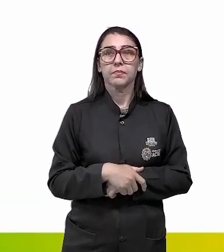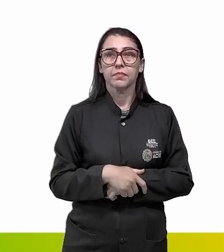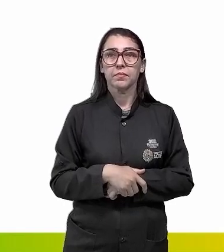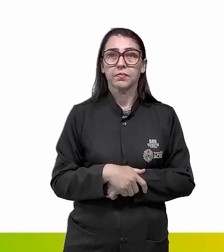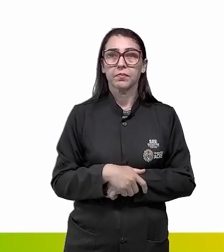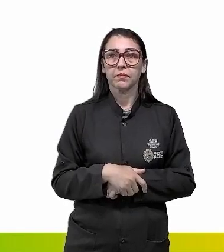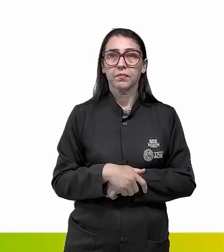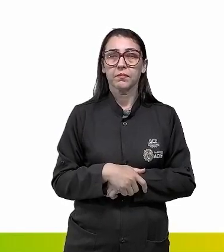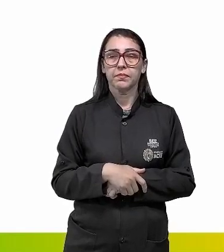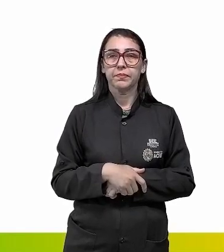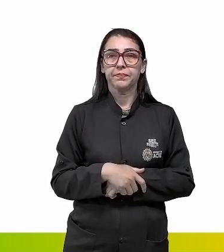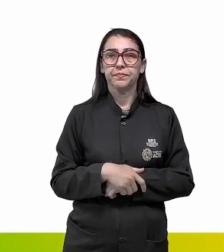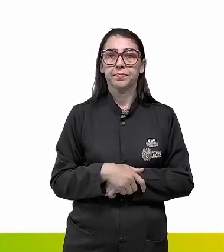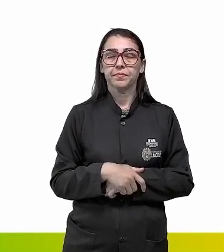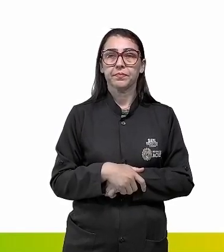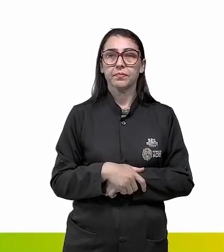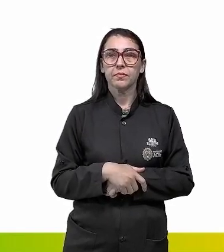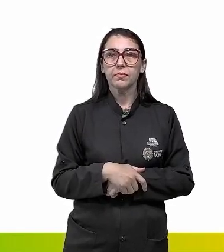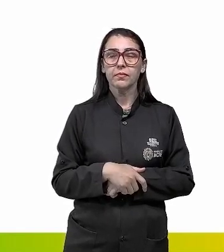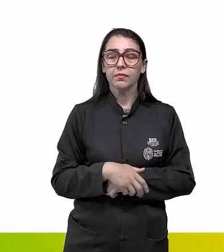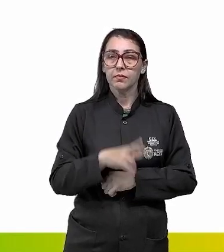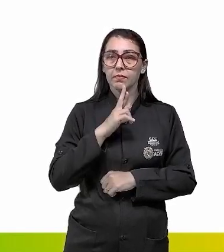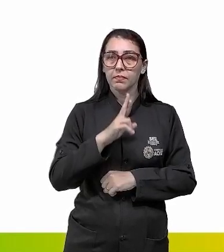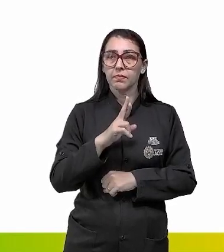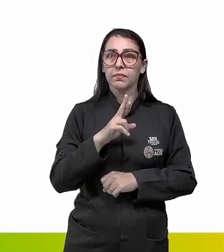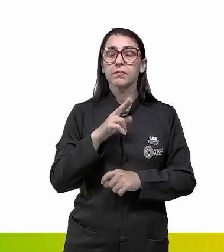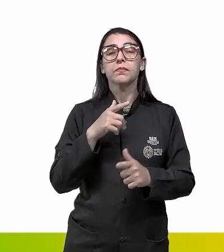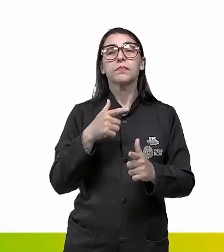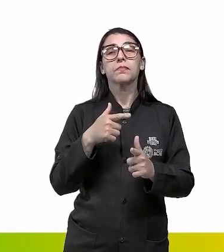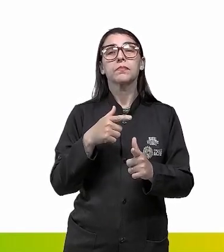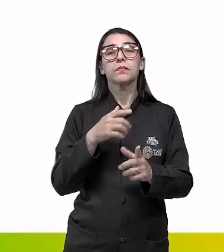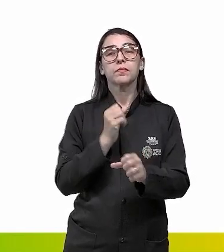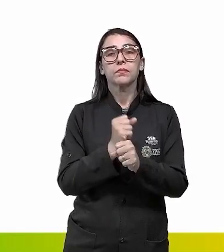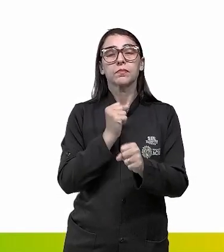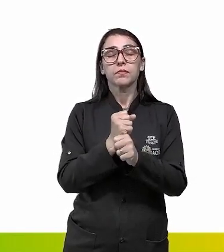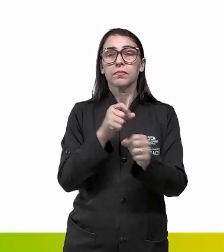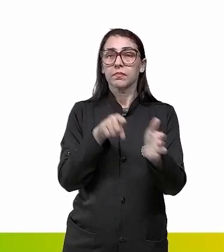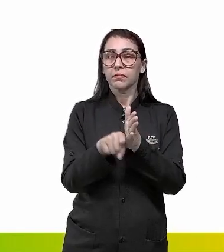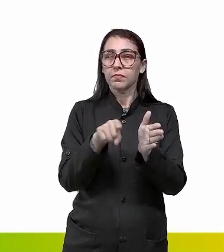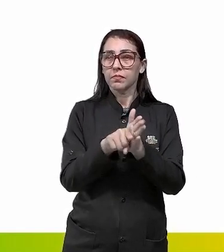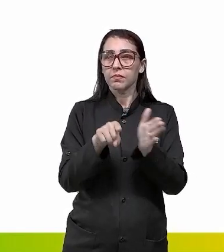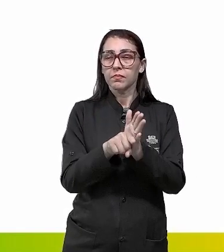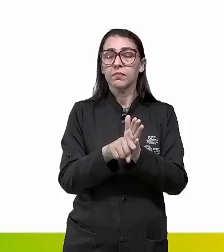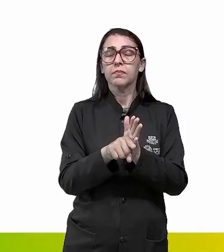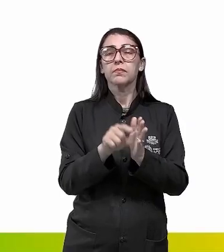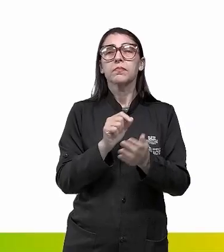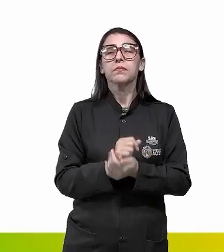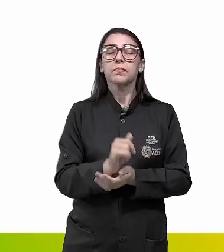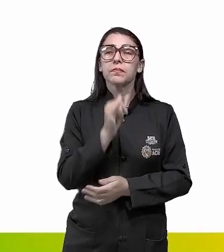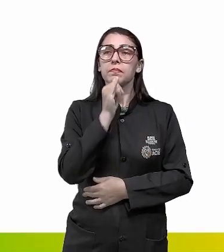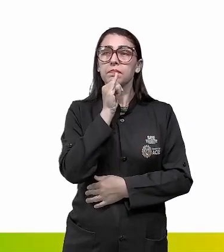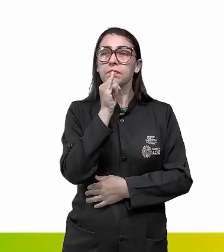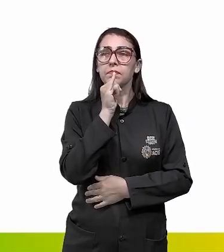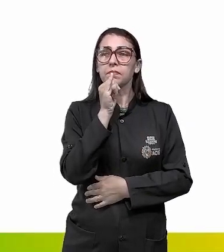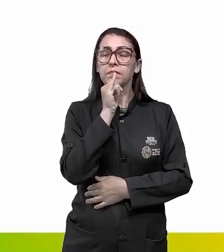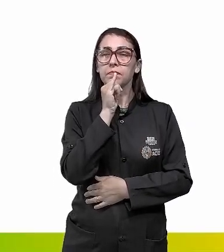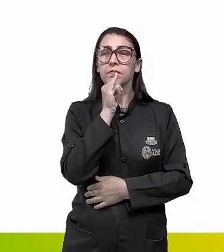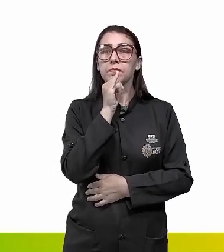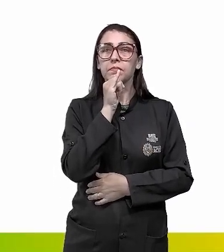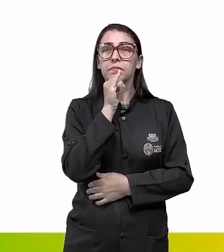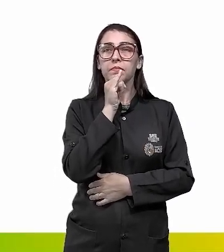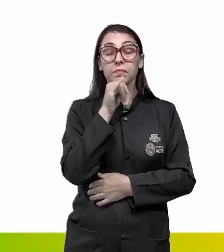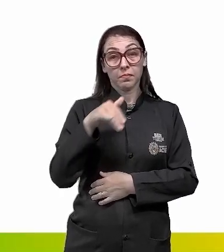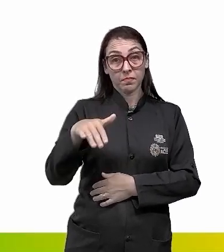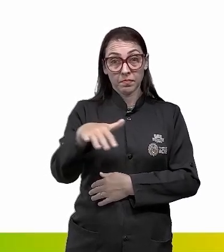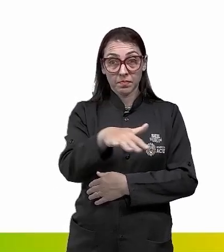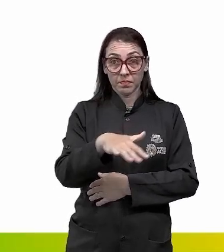Então, eu vou pegar e resolver um problema, vamos investigar um problema aqui bem interessante. Por exemplo, determinemos a